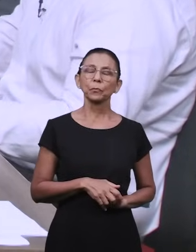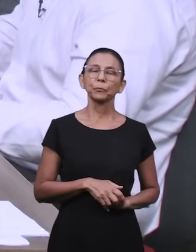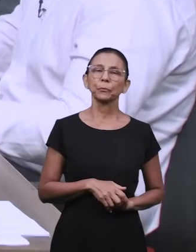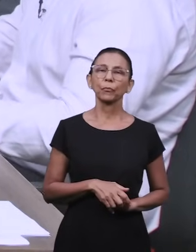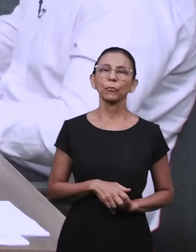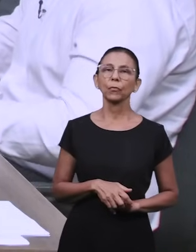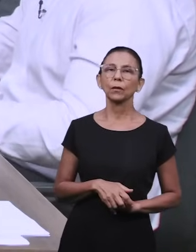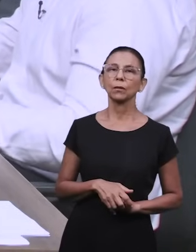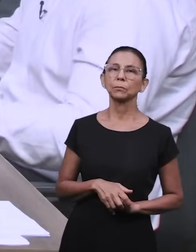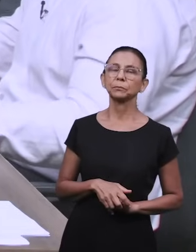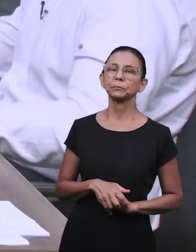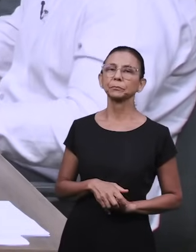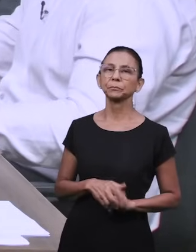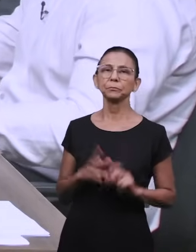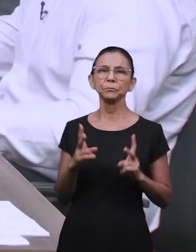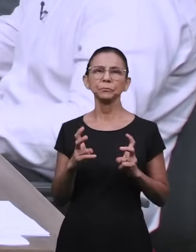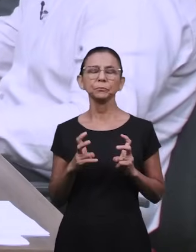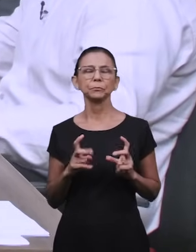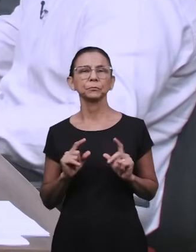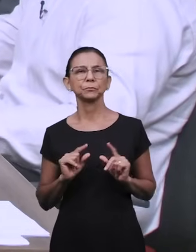Vinícius comentou